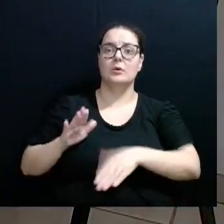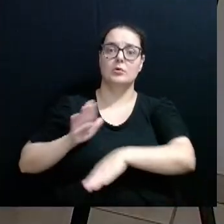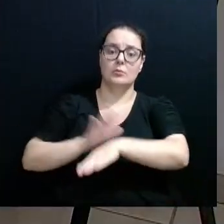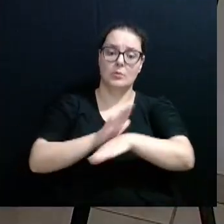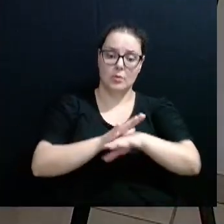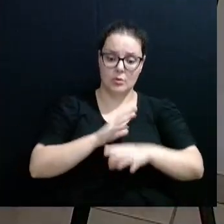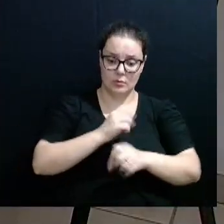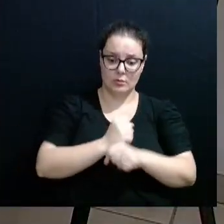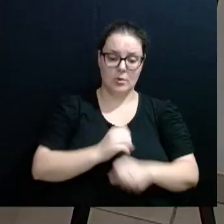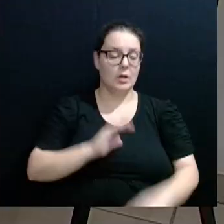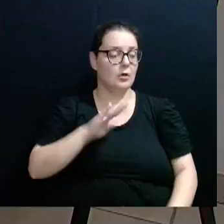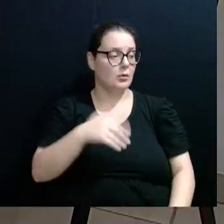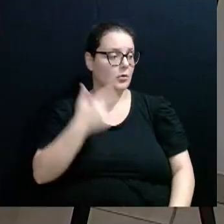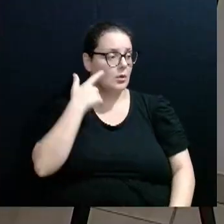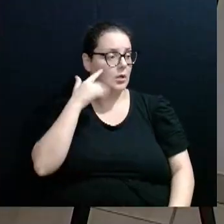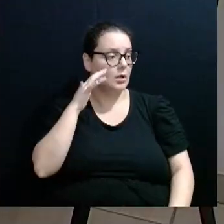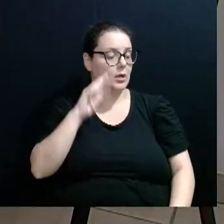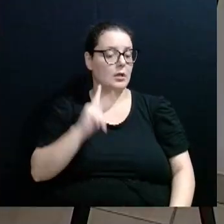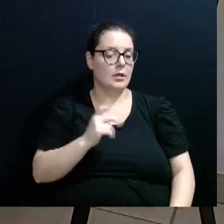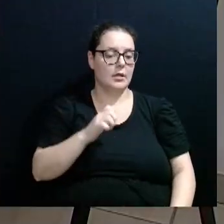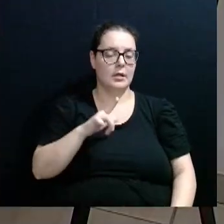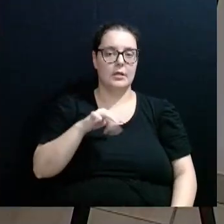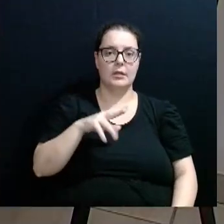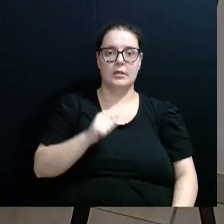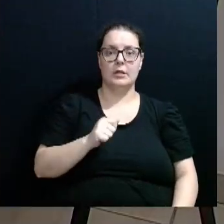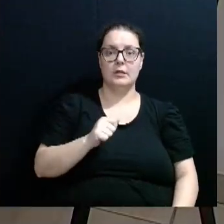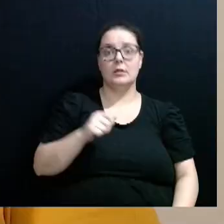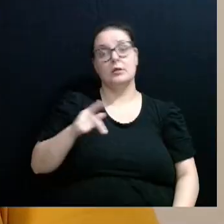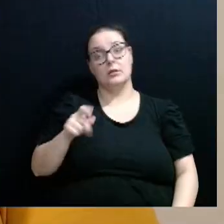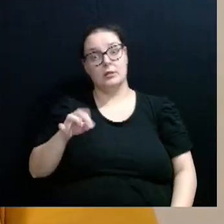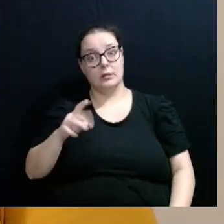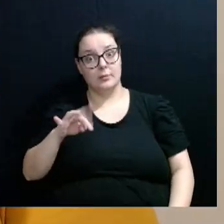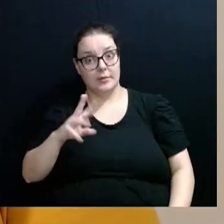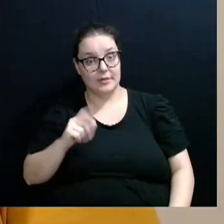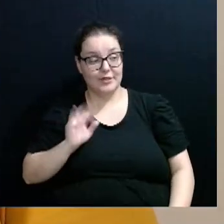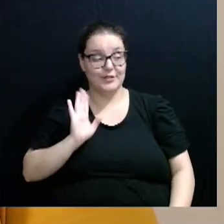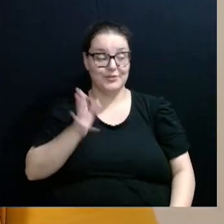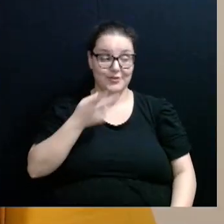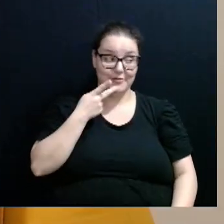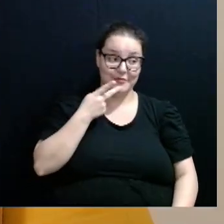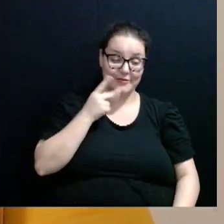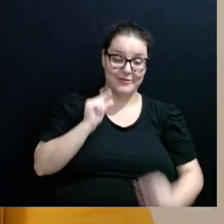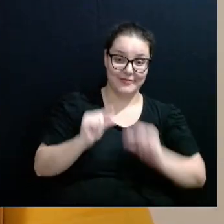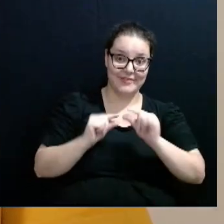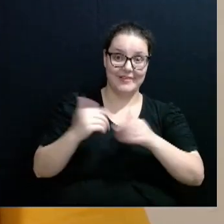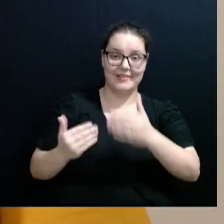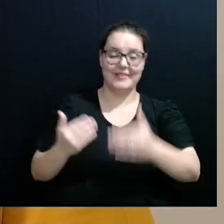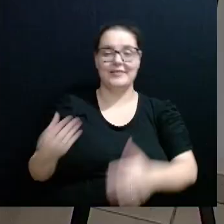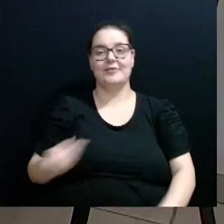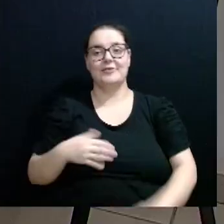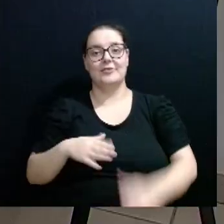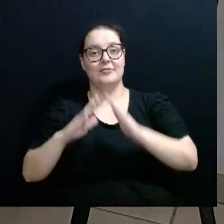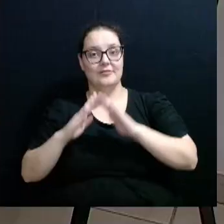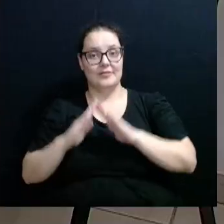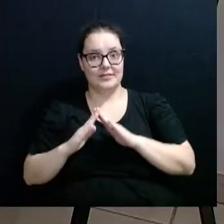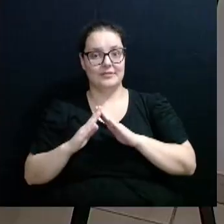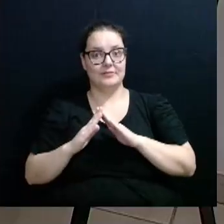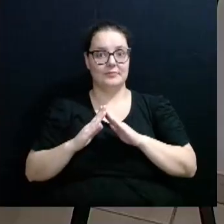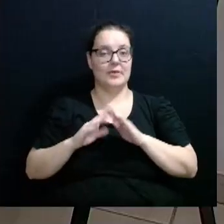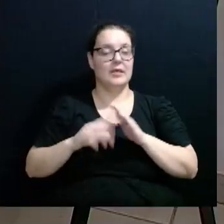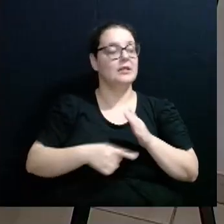pensa nisso, Helena, e a Patrícia já deu um spoiler que nós teremos aí uma nova casa. Essa primeira